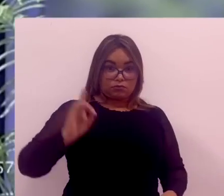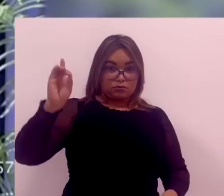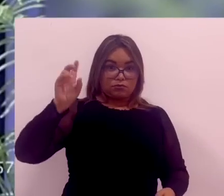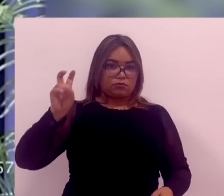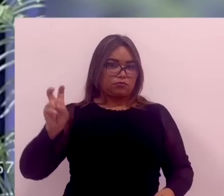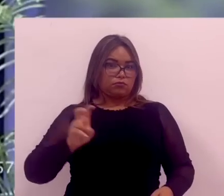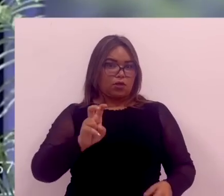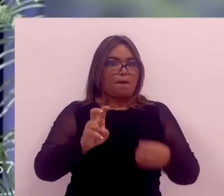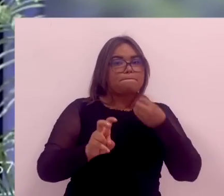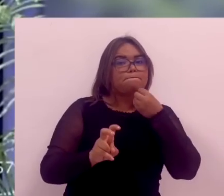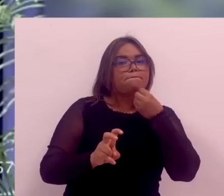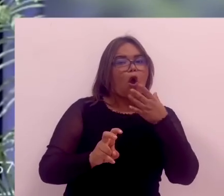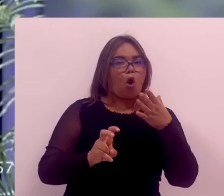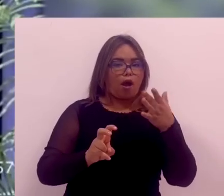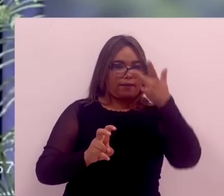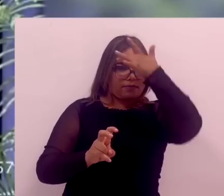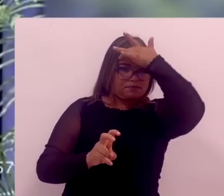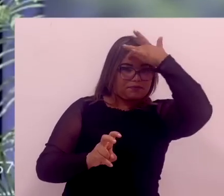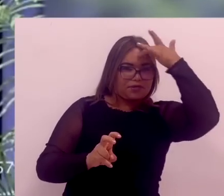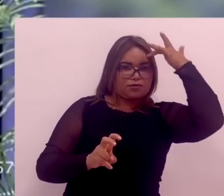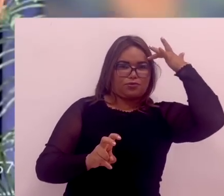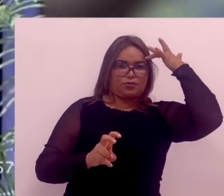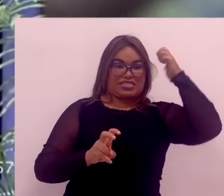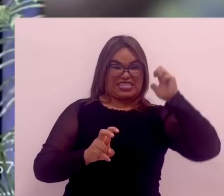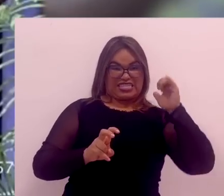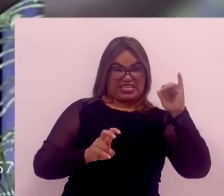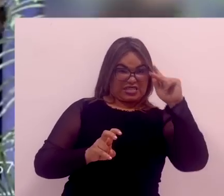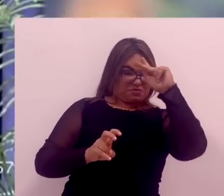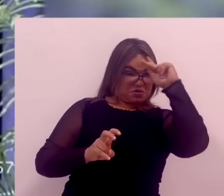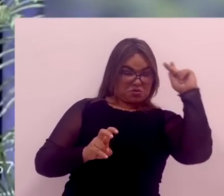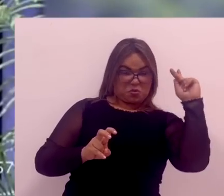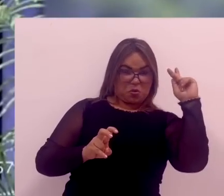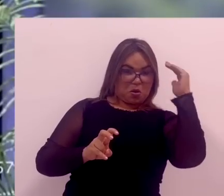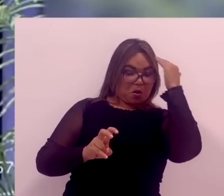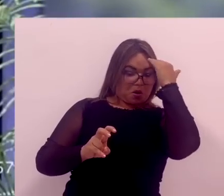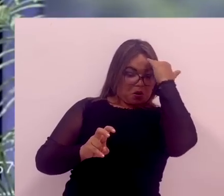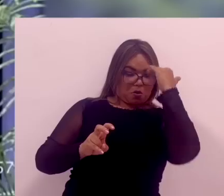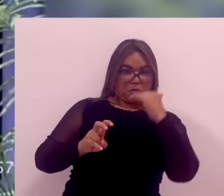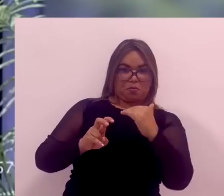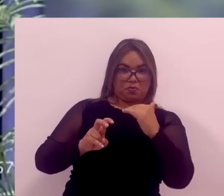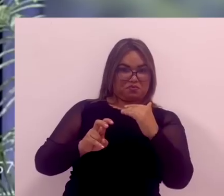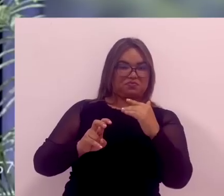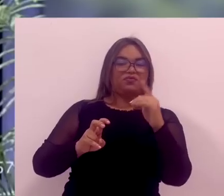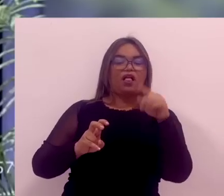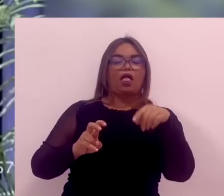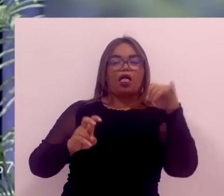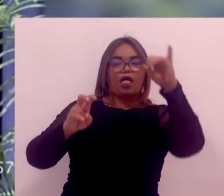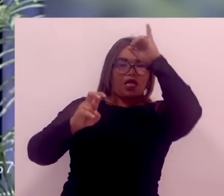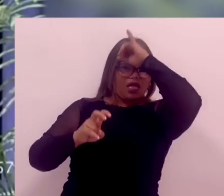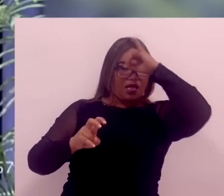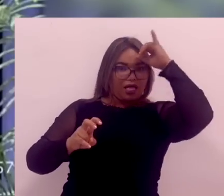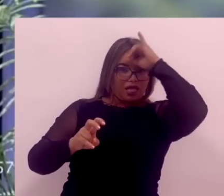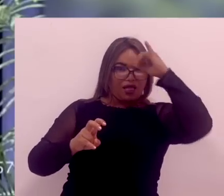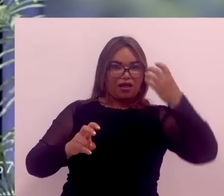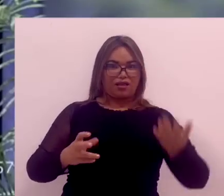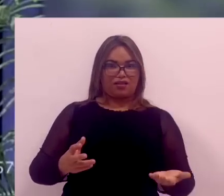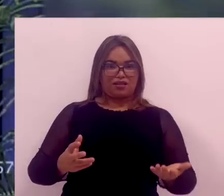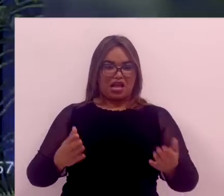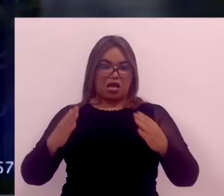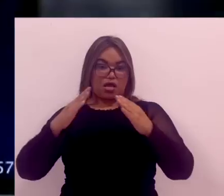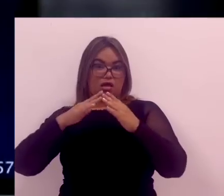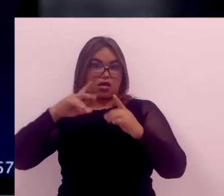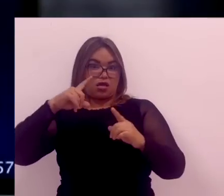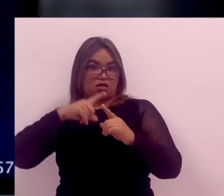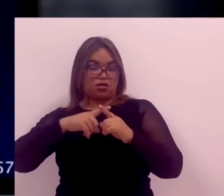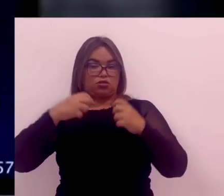eles também se tornassem criadores. A serpente foi boa para a humanidade, os homens seriam estúpidos se não fosse pela serpente. O